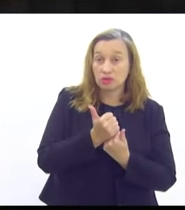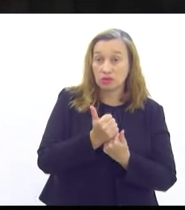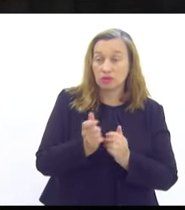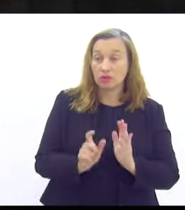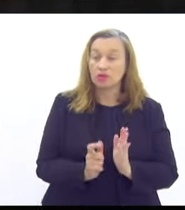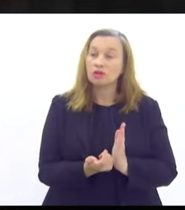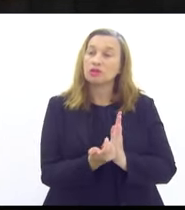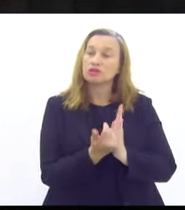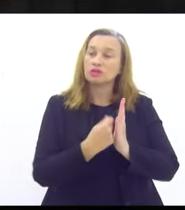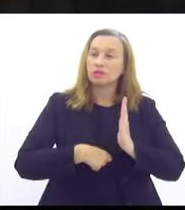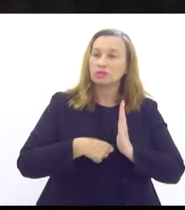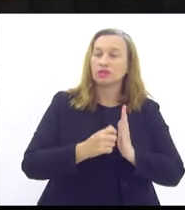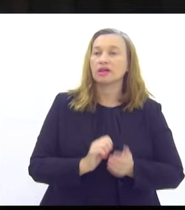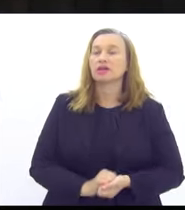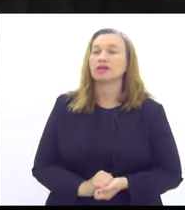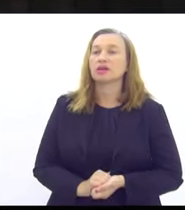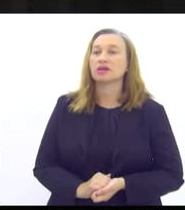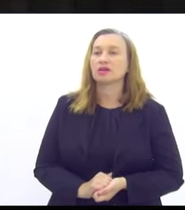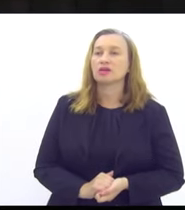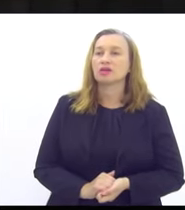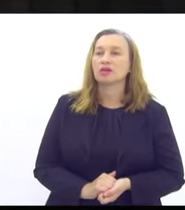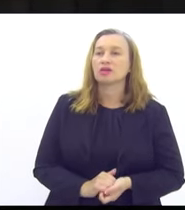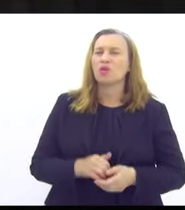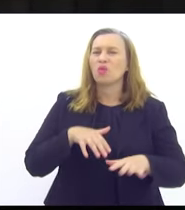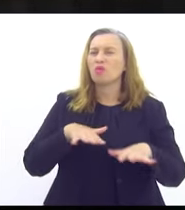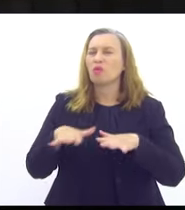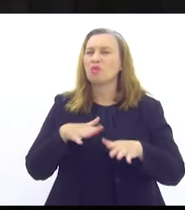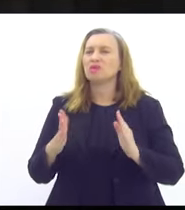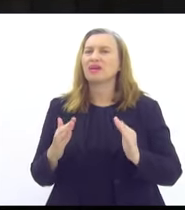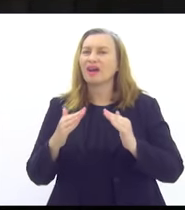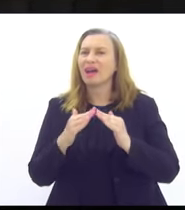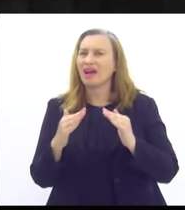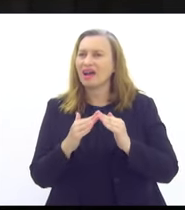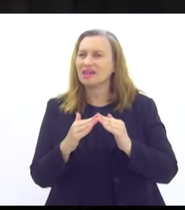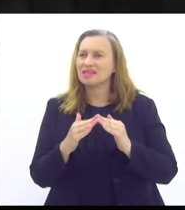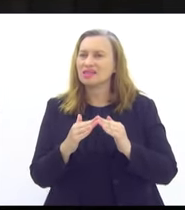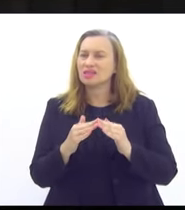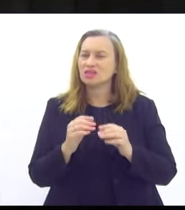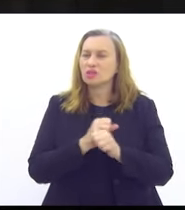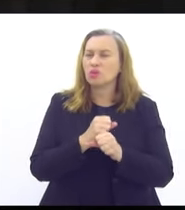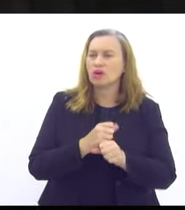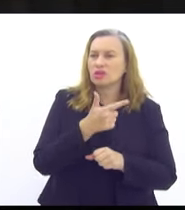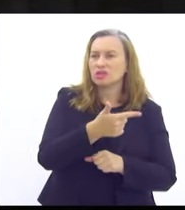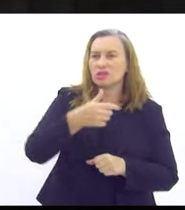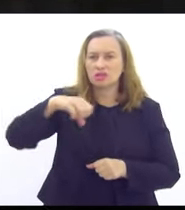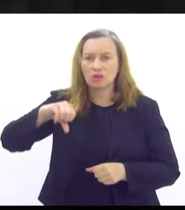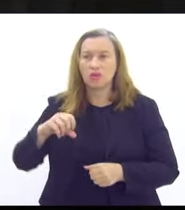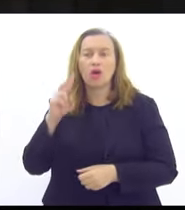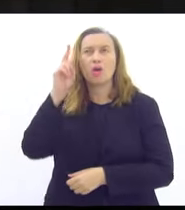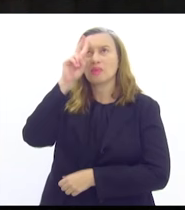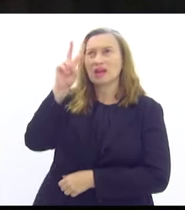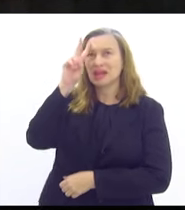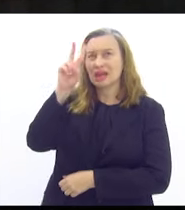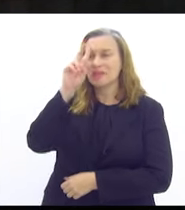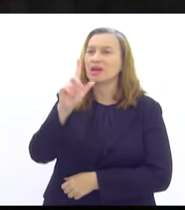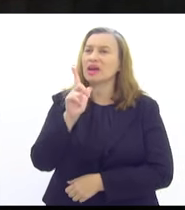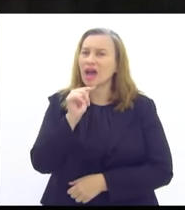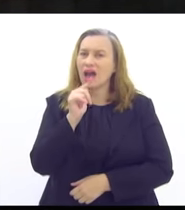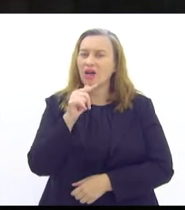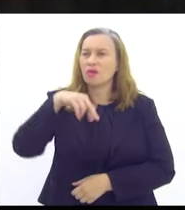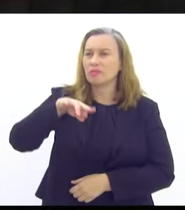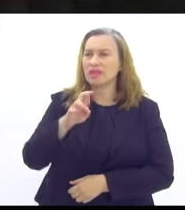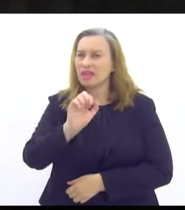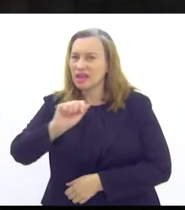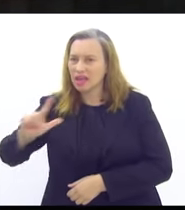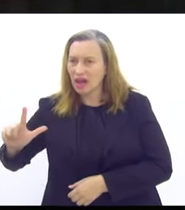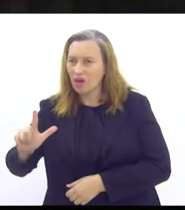nas operações internas. Aliás, um movimento na casa que vinha desde 19. Eu me lembro que a água mineral